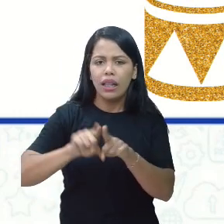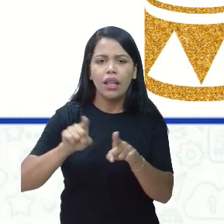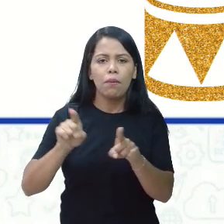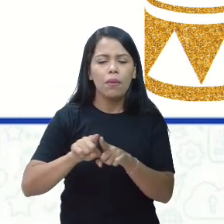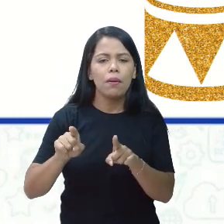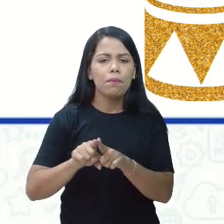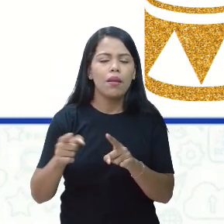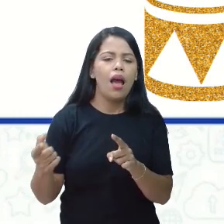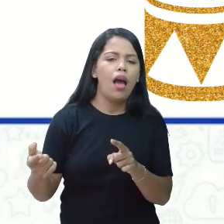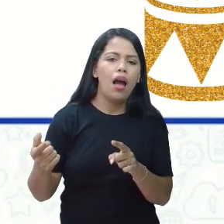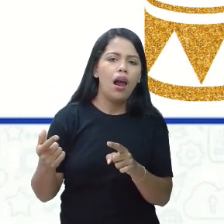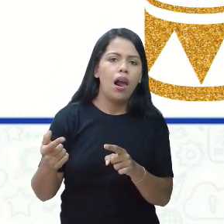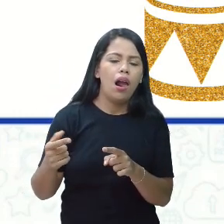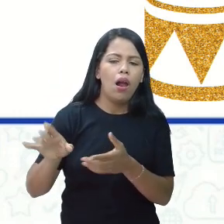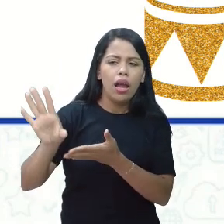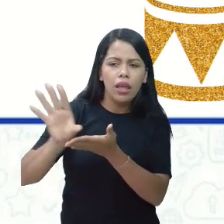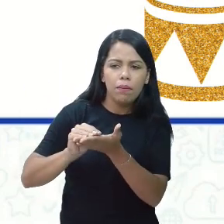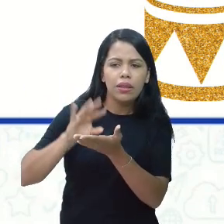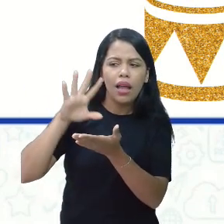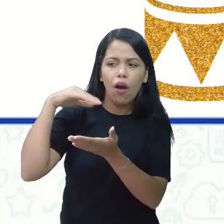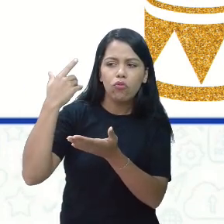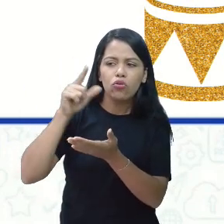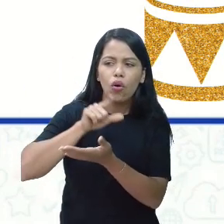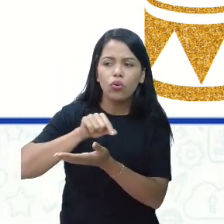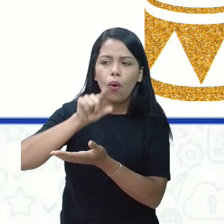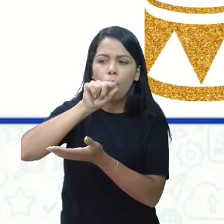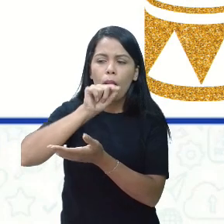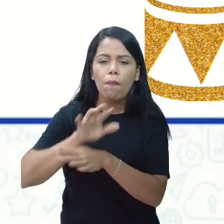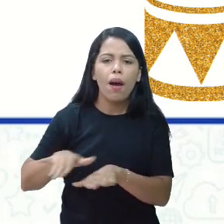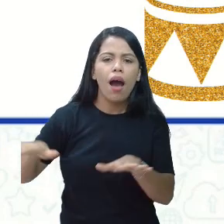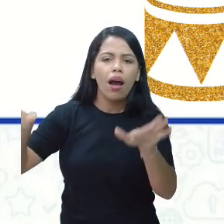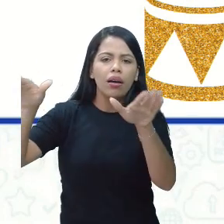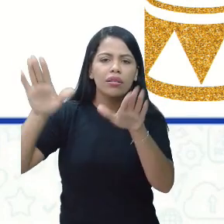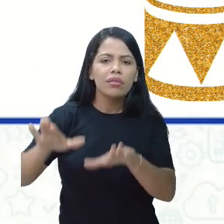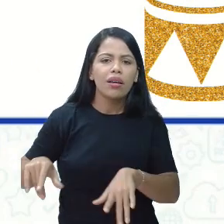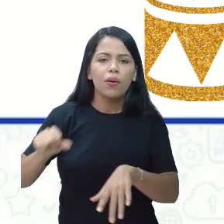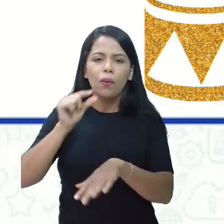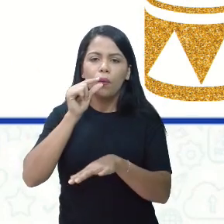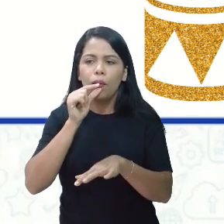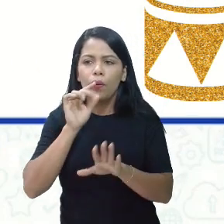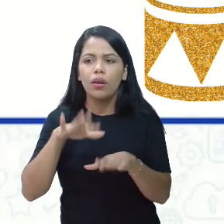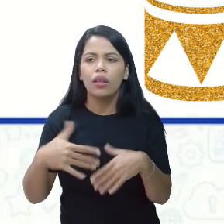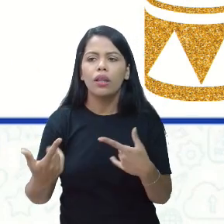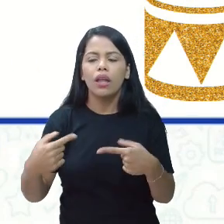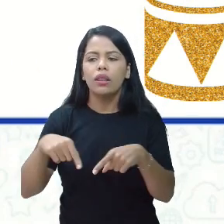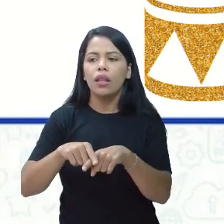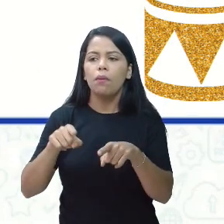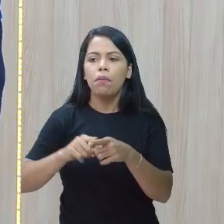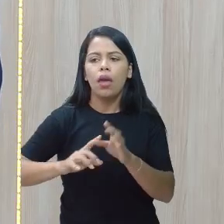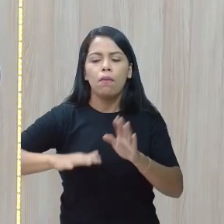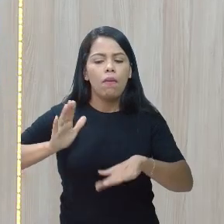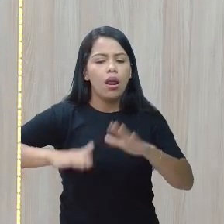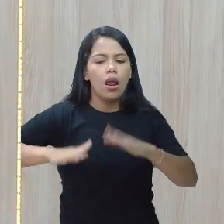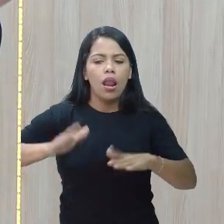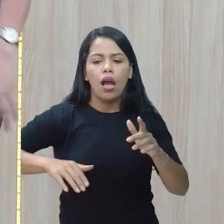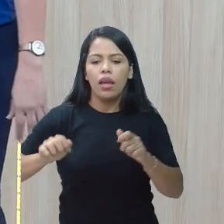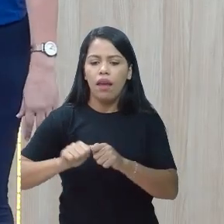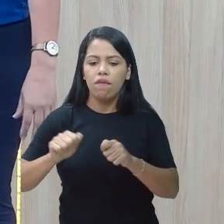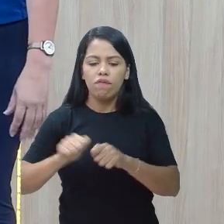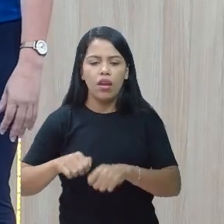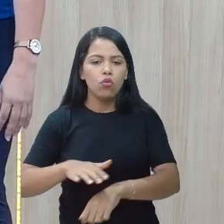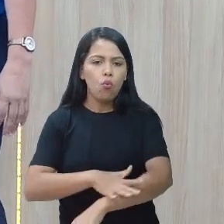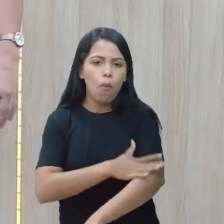dos pássaros, e os tambores, que são feitos com os troncos das árvores e com pele de animais, aqui